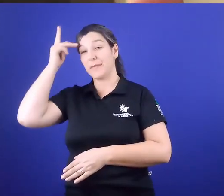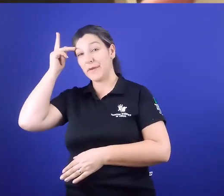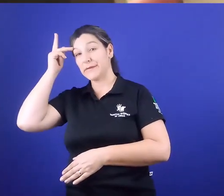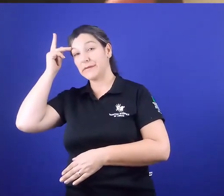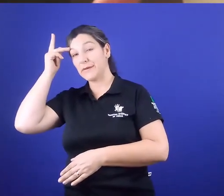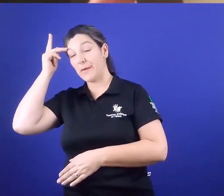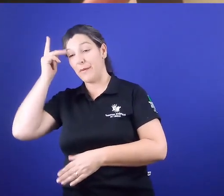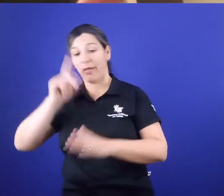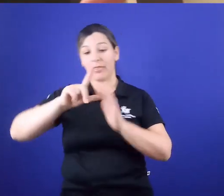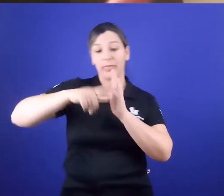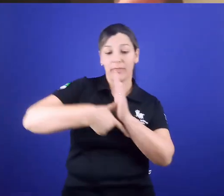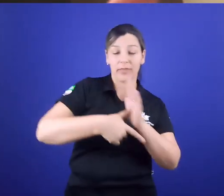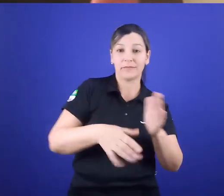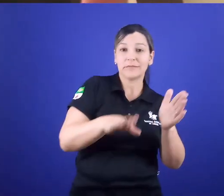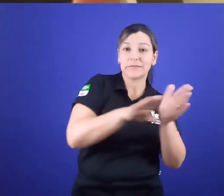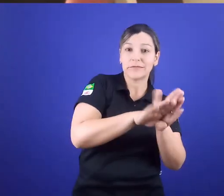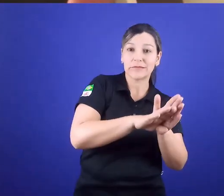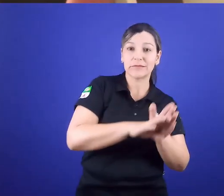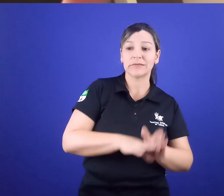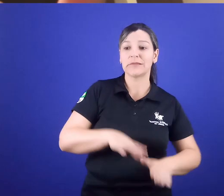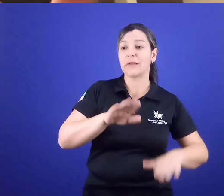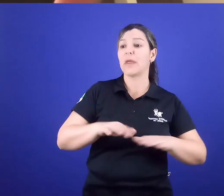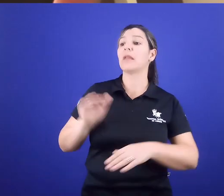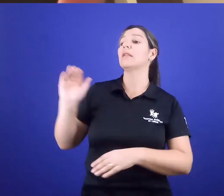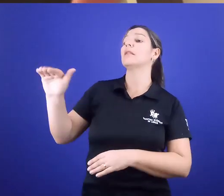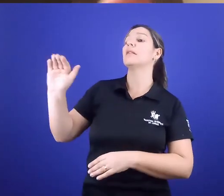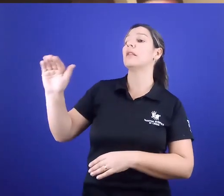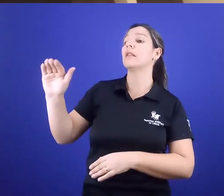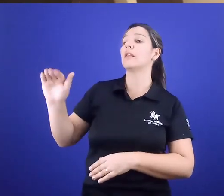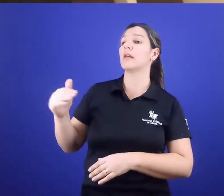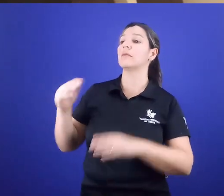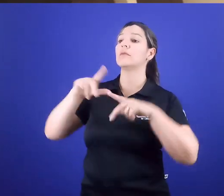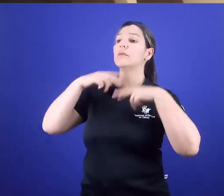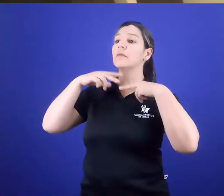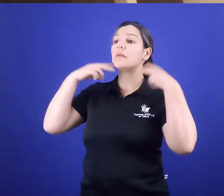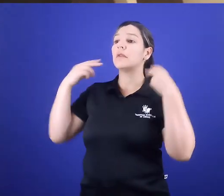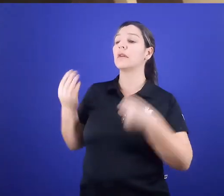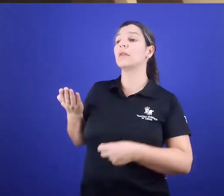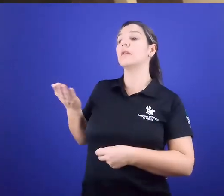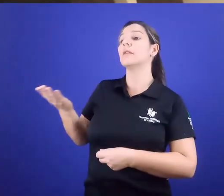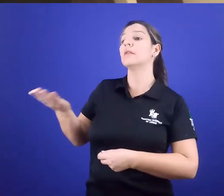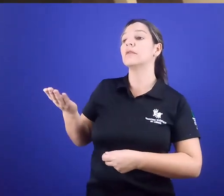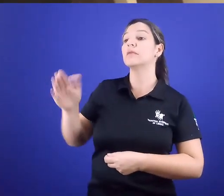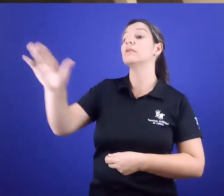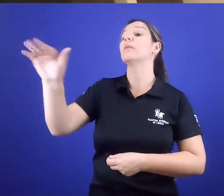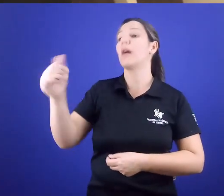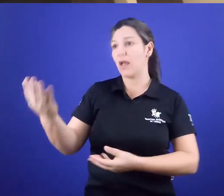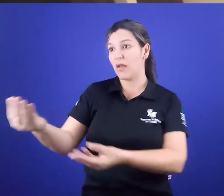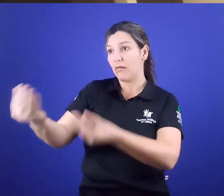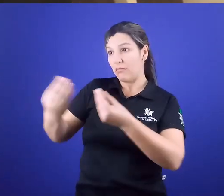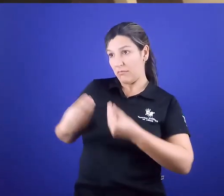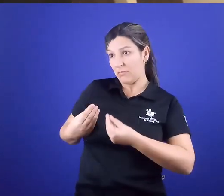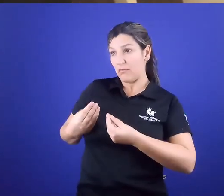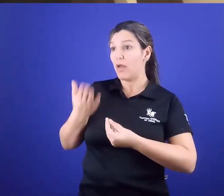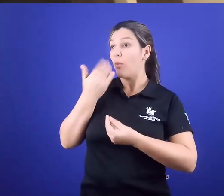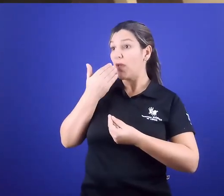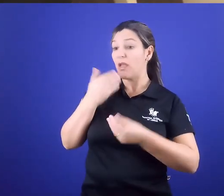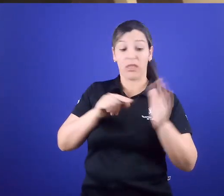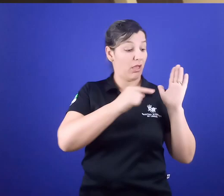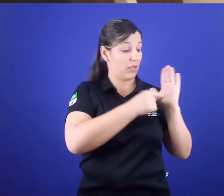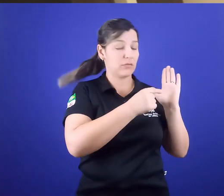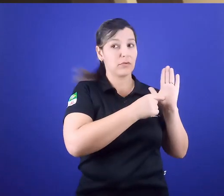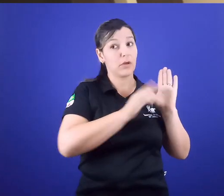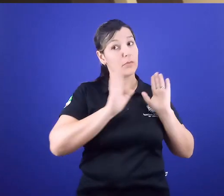menu, chamar o garçom e falar, eu quero comer isso daqui, que de repente já passou. O buffet, ele não tem a